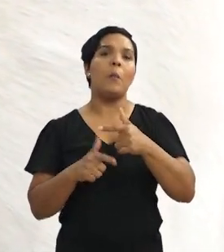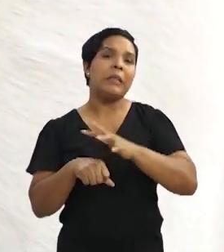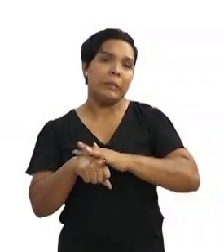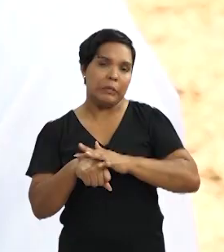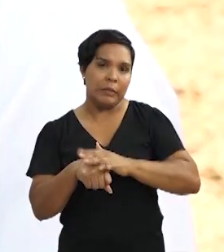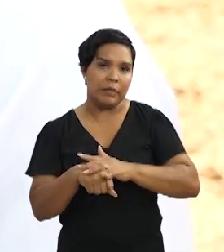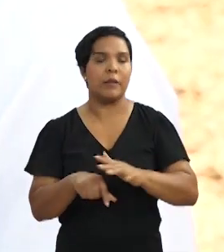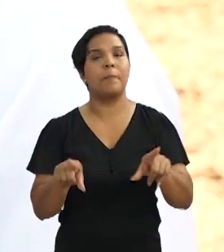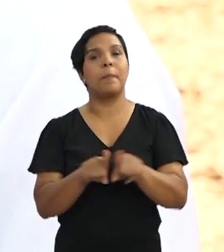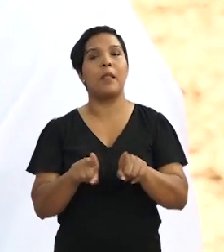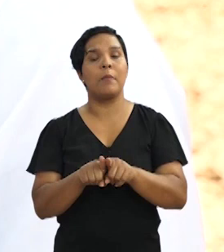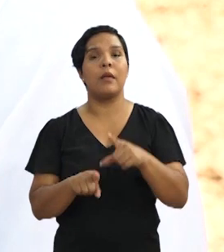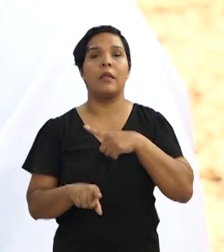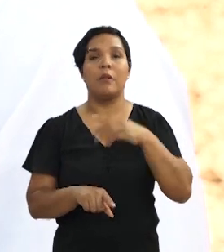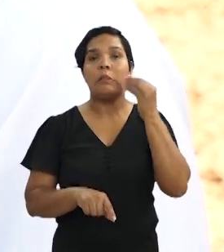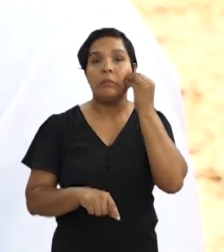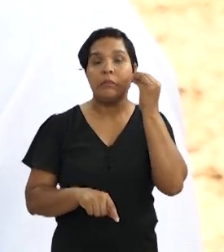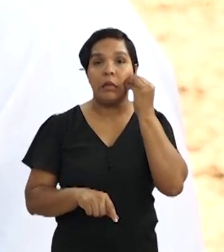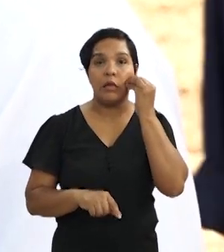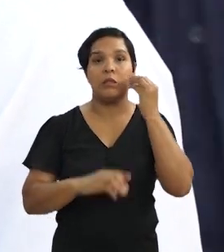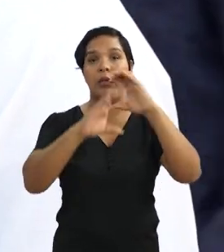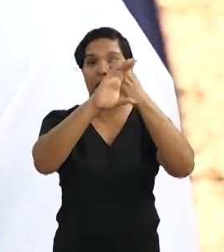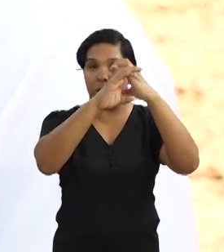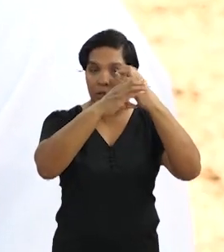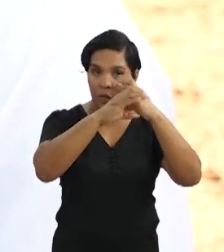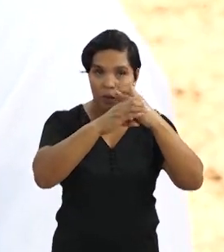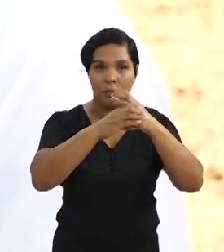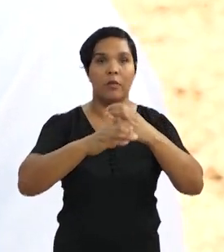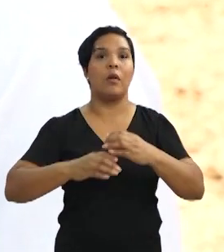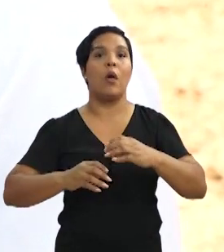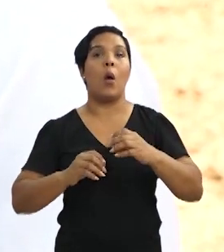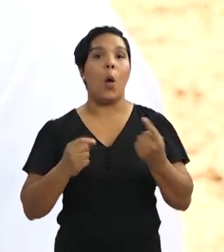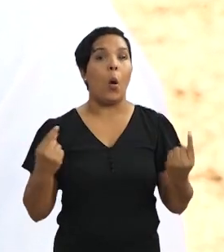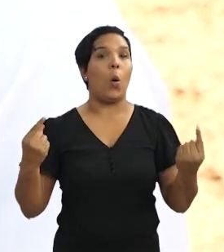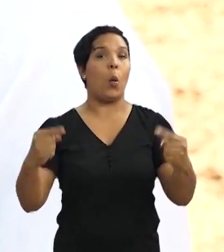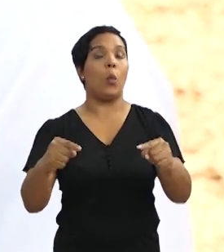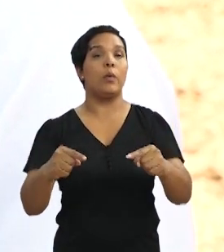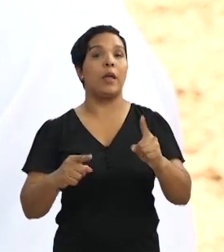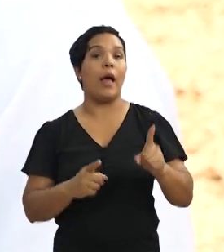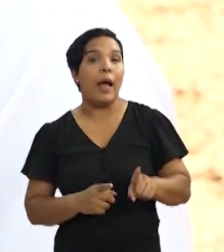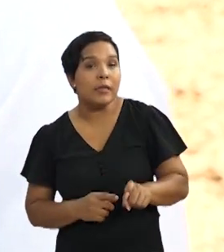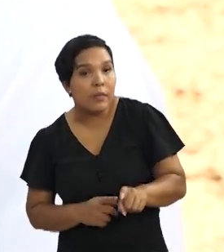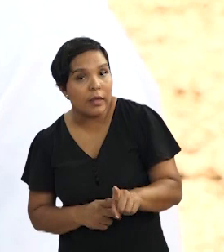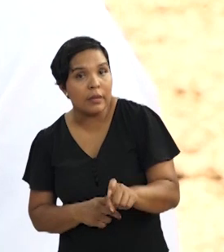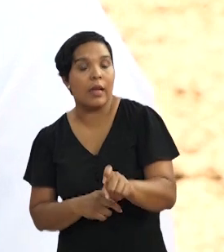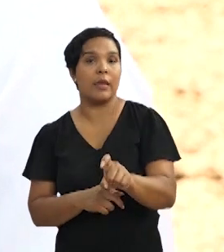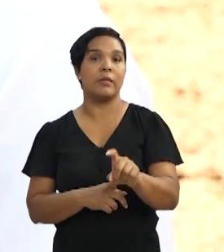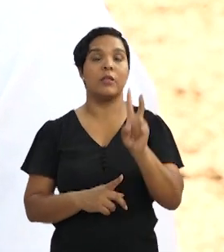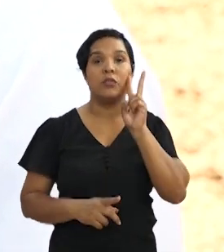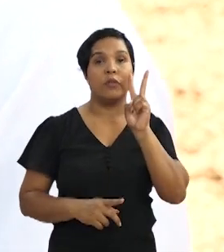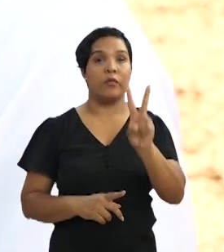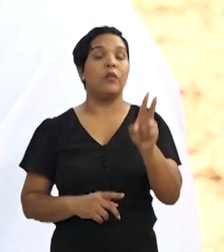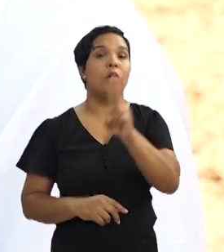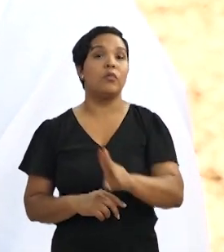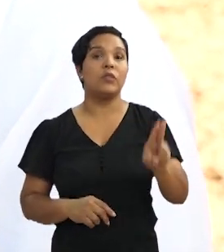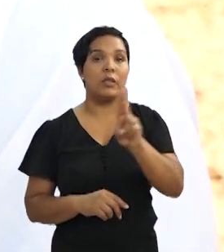no rebanho. A substância, na verdade, ela teve um teste preliminar em laboratório, in vitro, contra as bactérias. Nós observamos uma